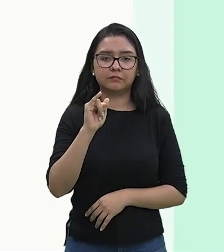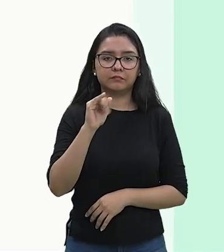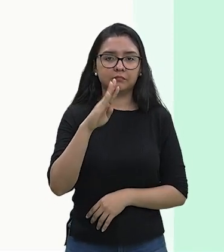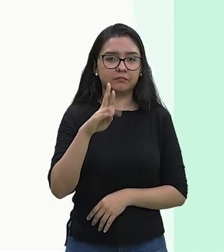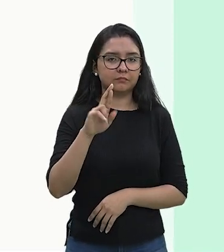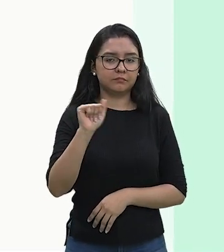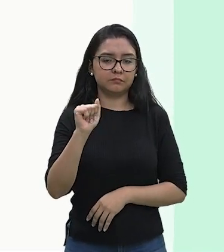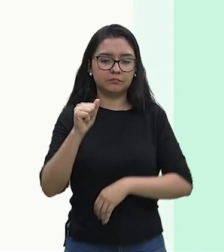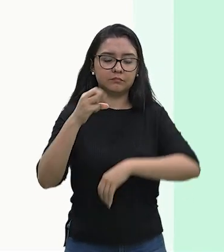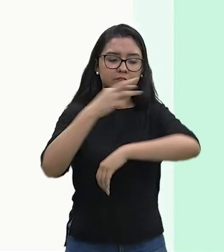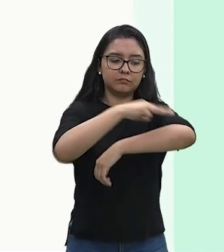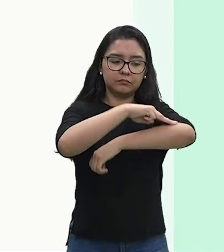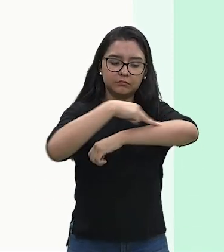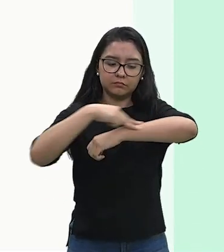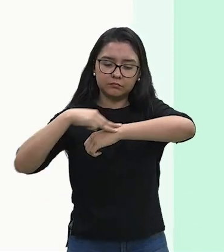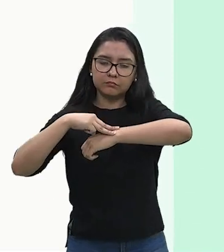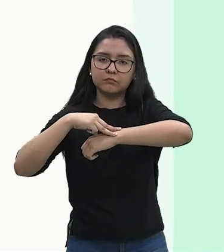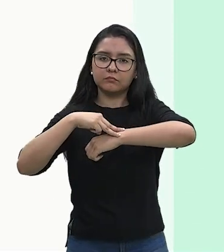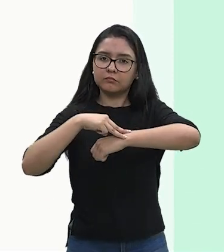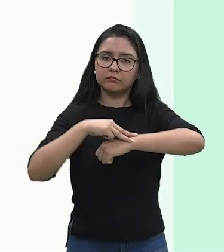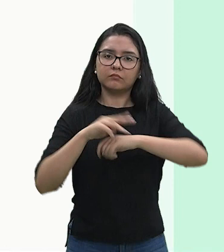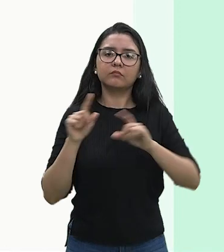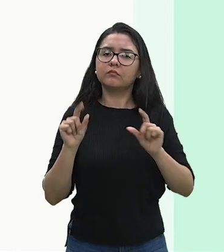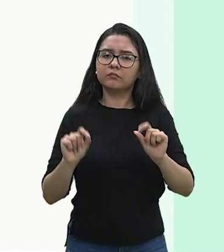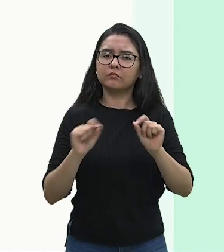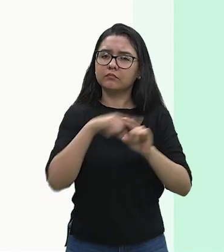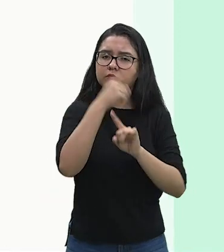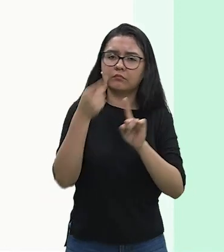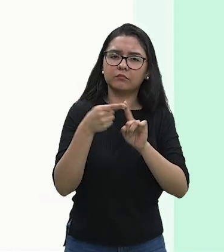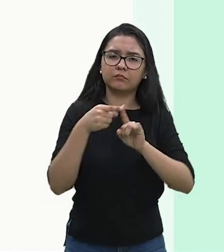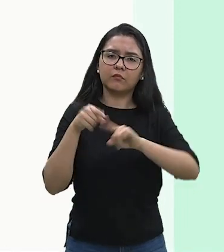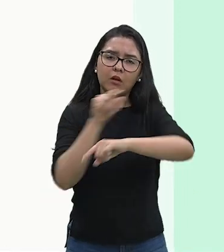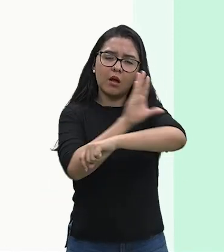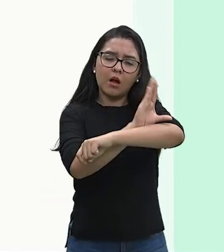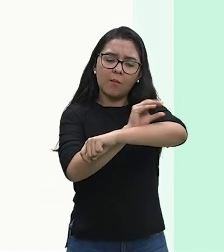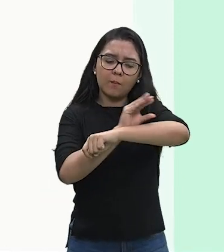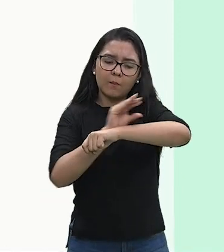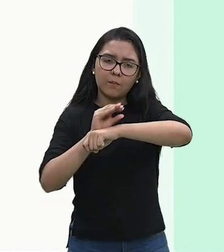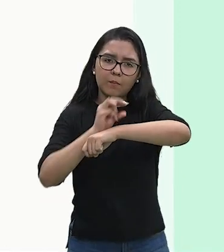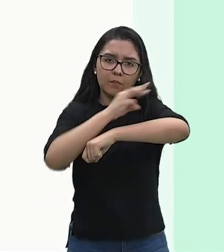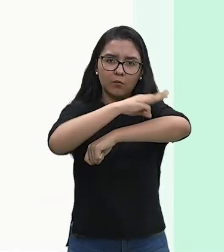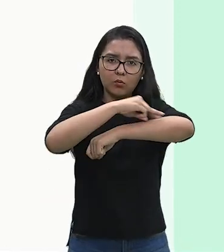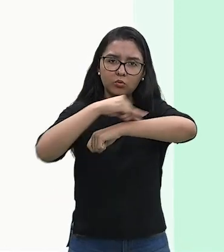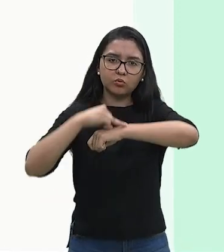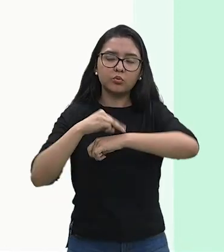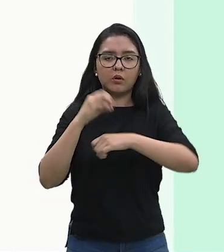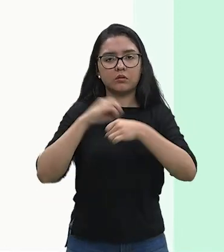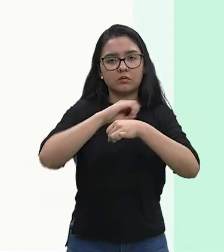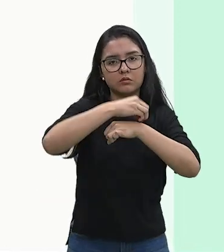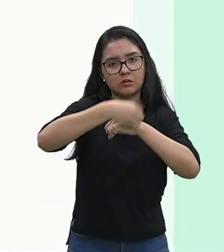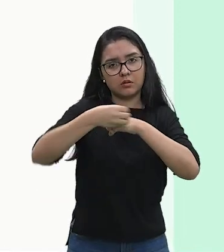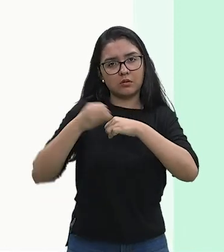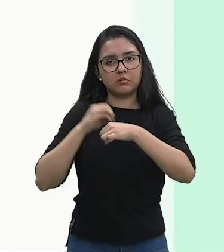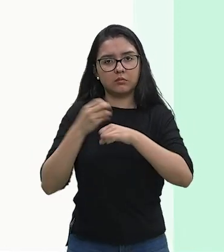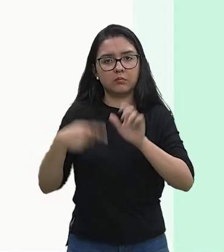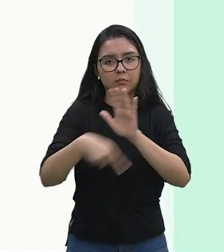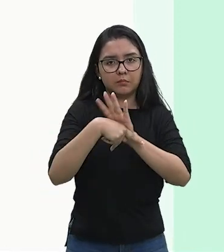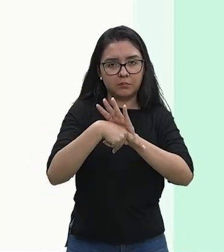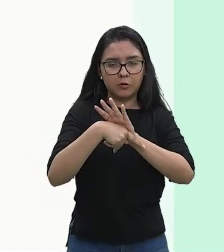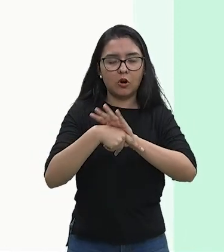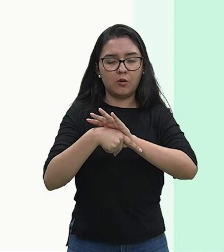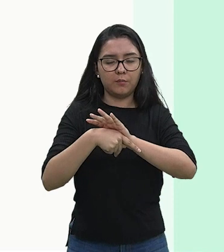musculares, que vão aí intervir na contração dos músculos. Então, são células que vão fazer parte do